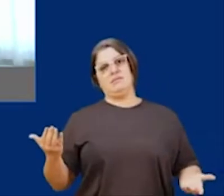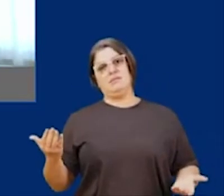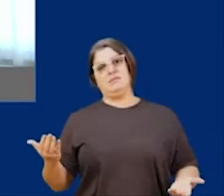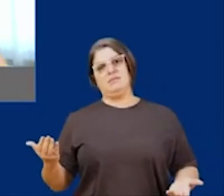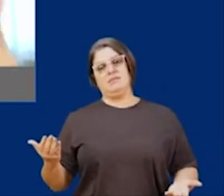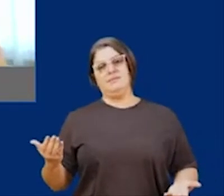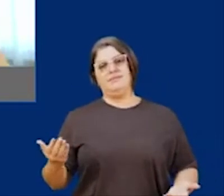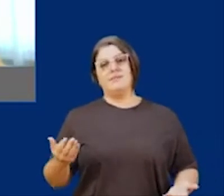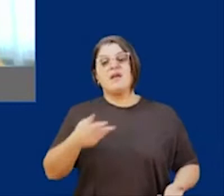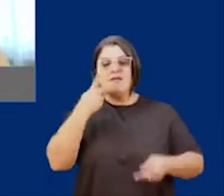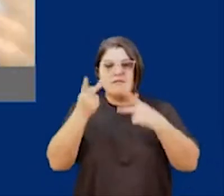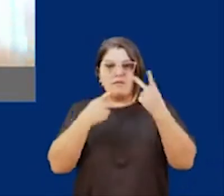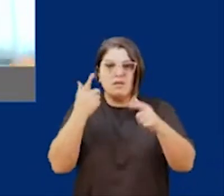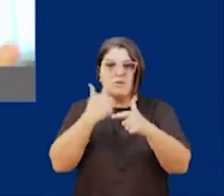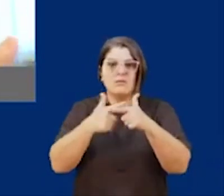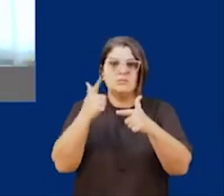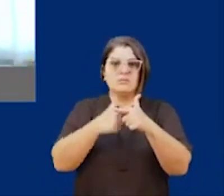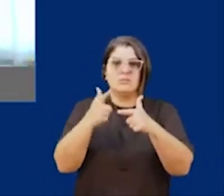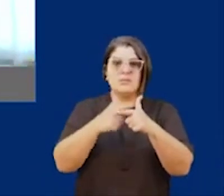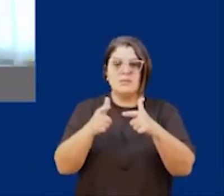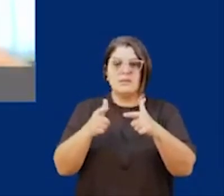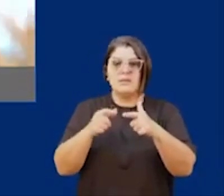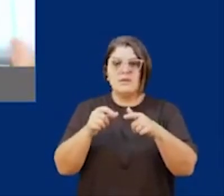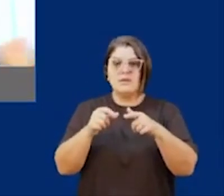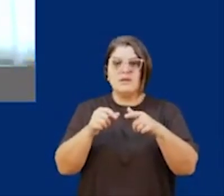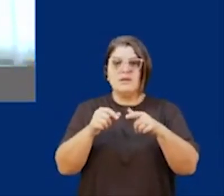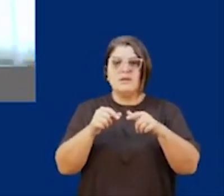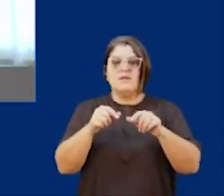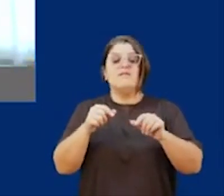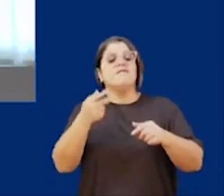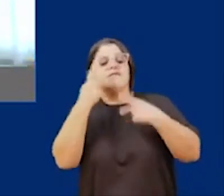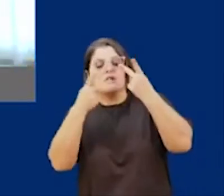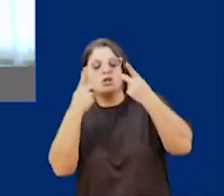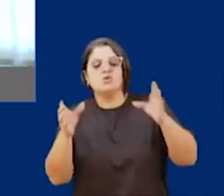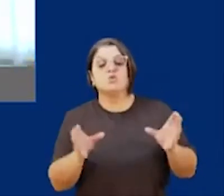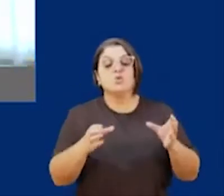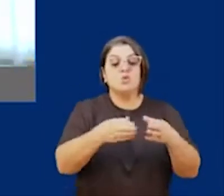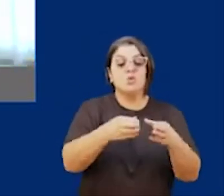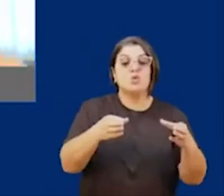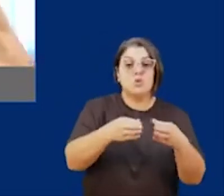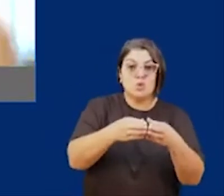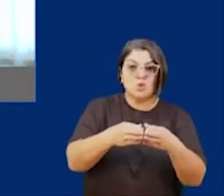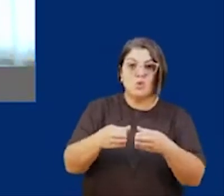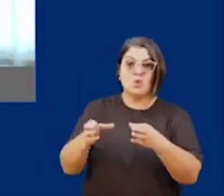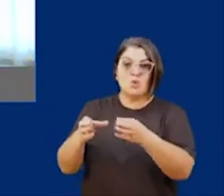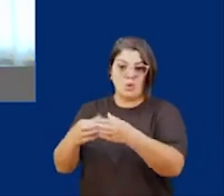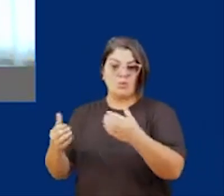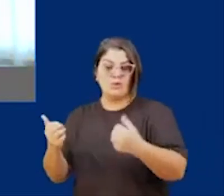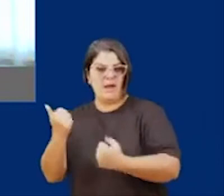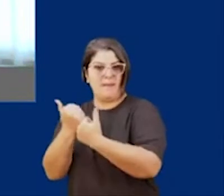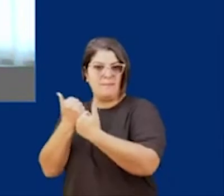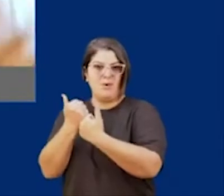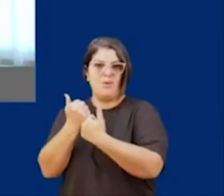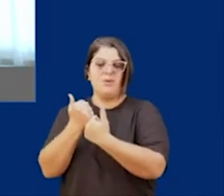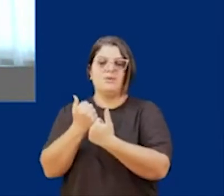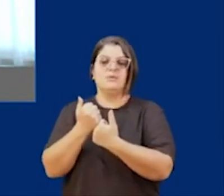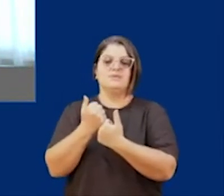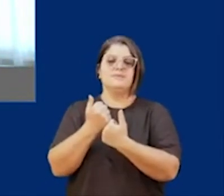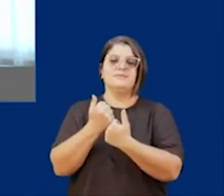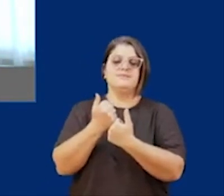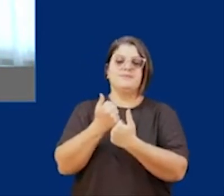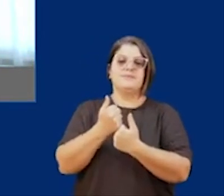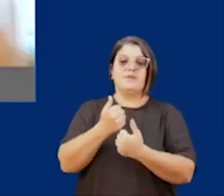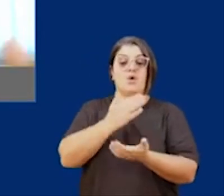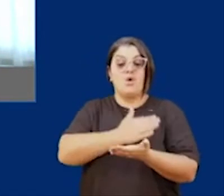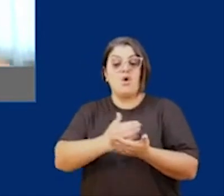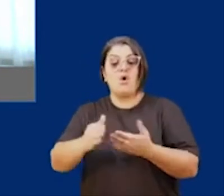questão dos grupos de apoio presenciais e das redes, né? No início da pandemia, a gente vivenciou com várias pessoas aqui